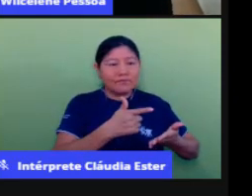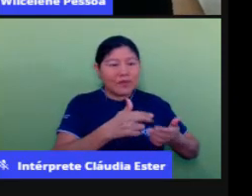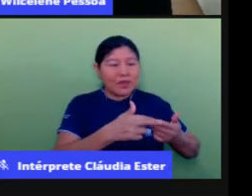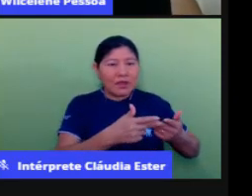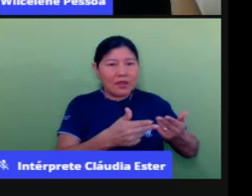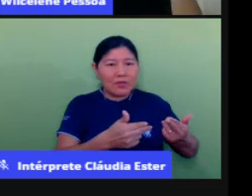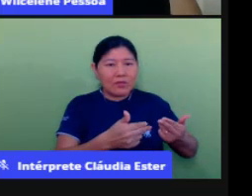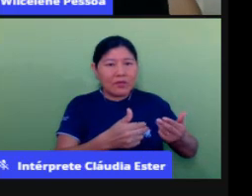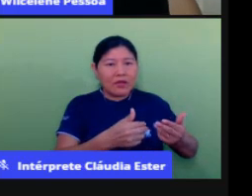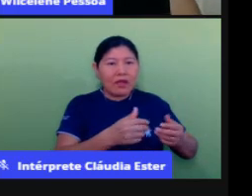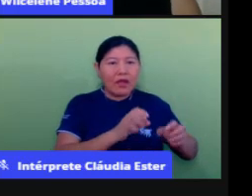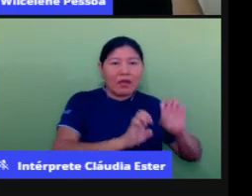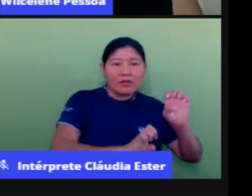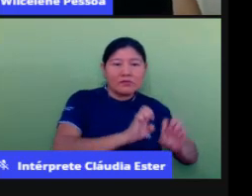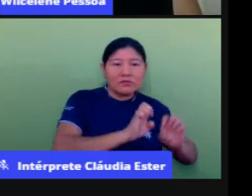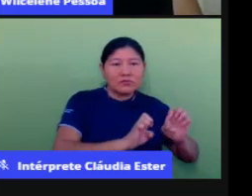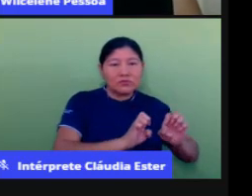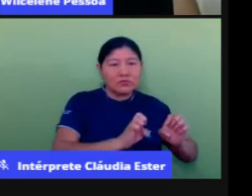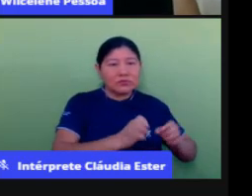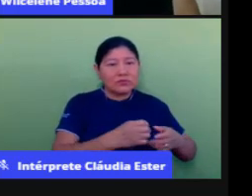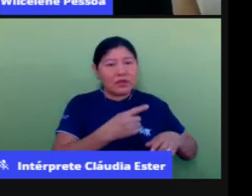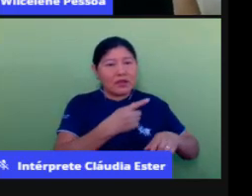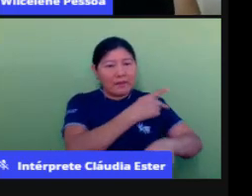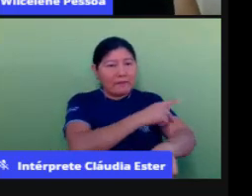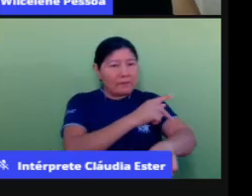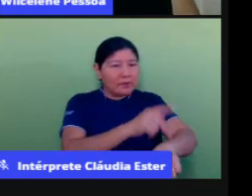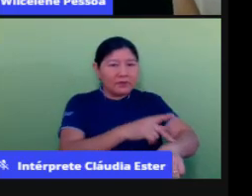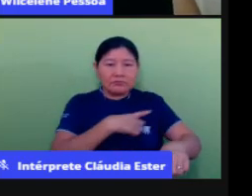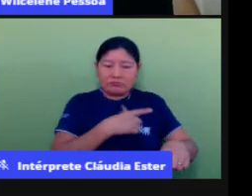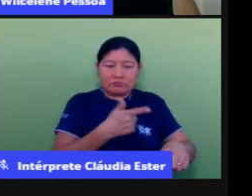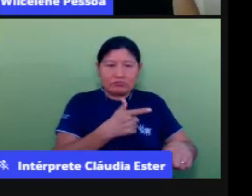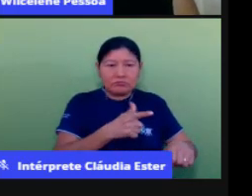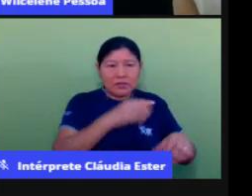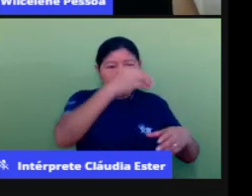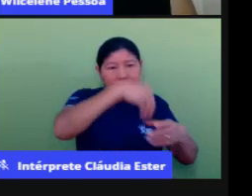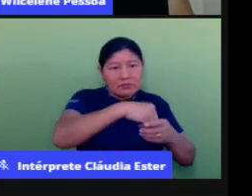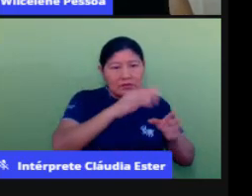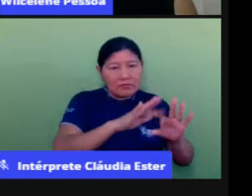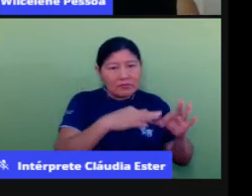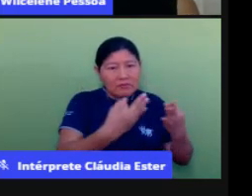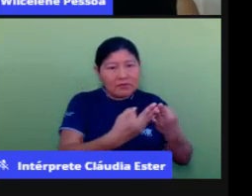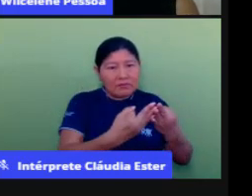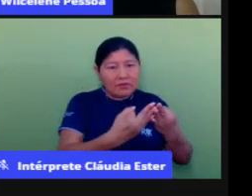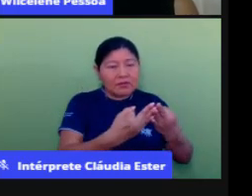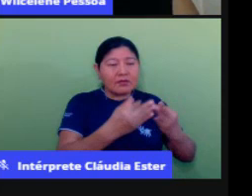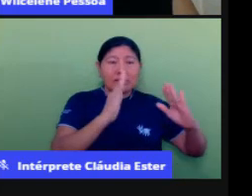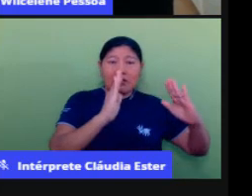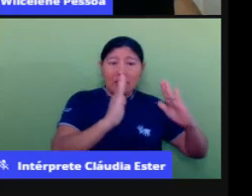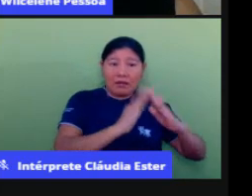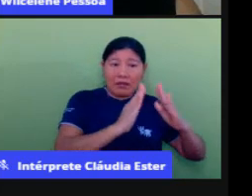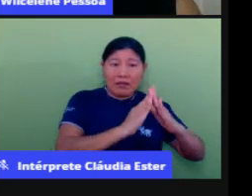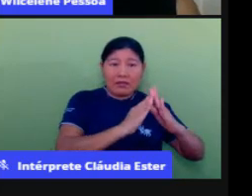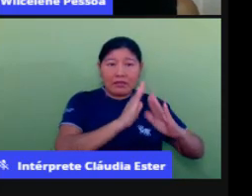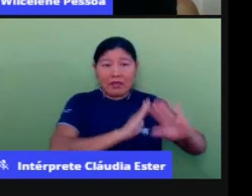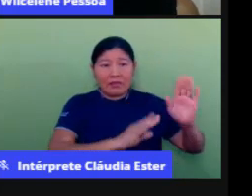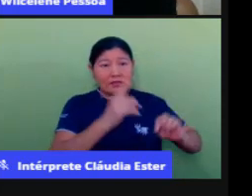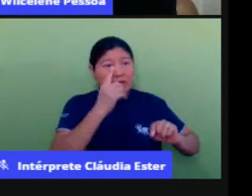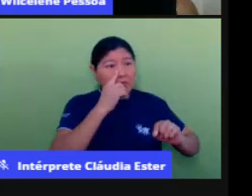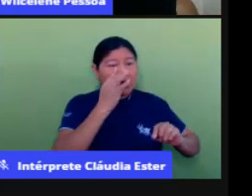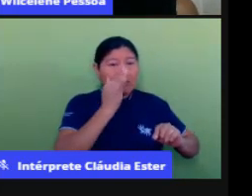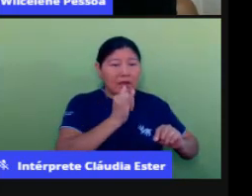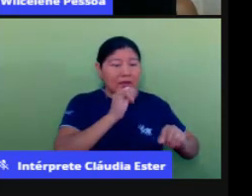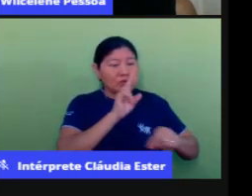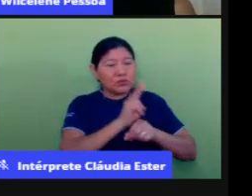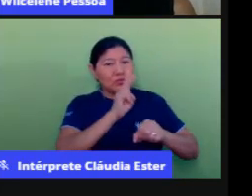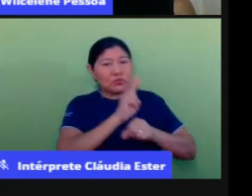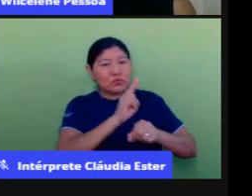existem pais pedagogos que suas crianças estão na educação infantil, mas estando em casa, ele é pai e mãe, ele não tem a função de